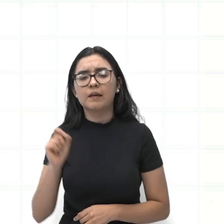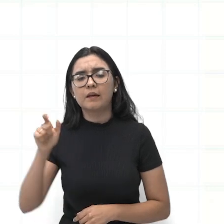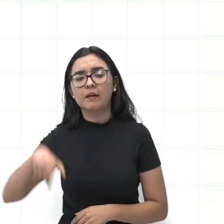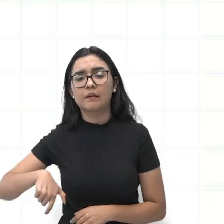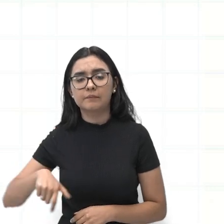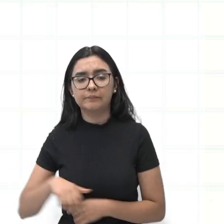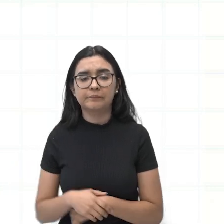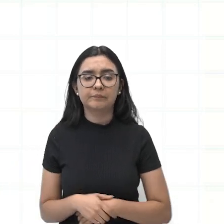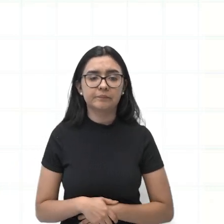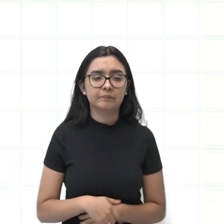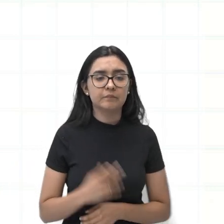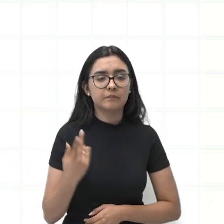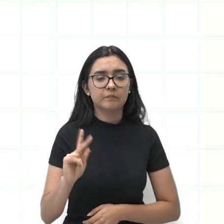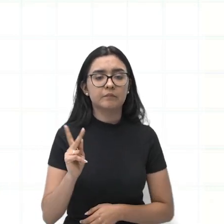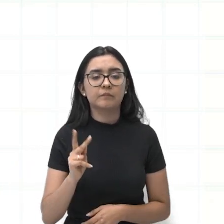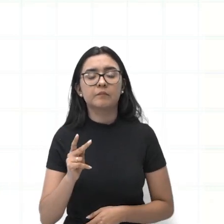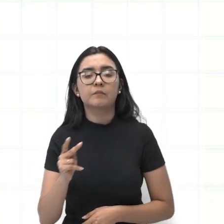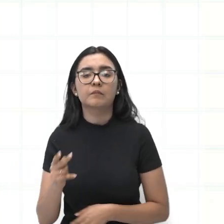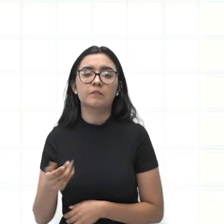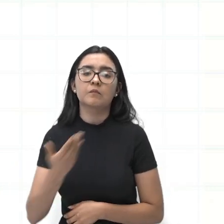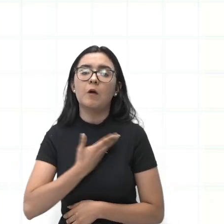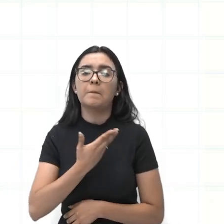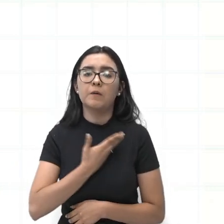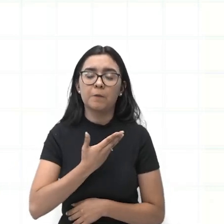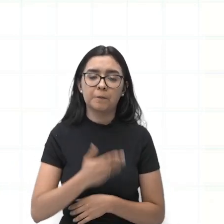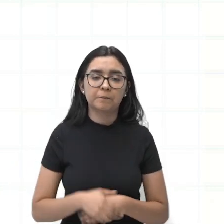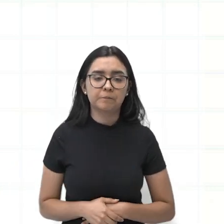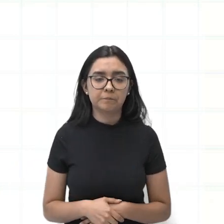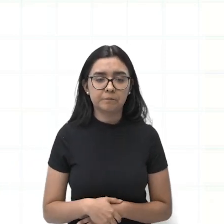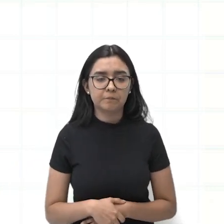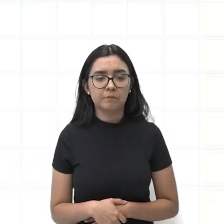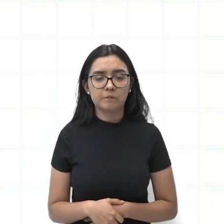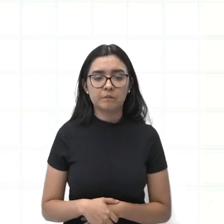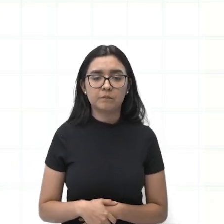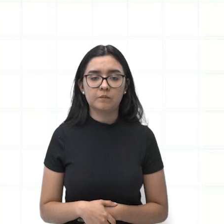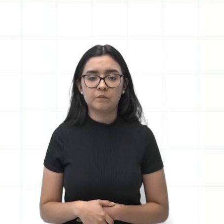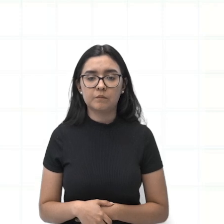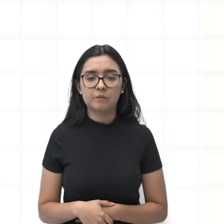Quem é seu melhor